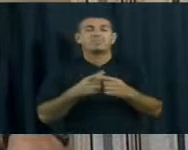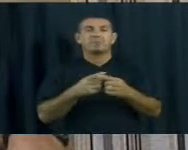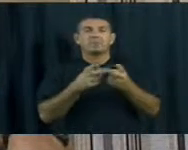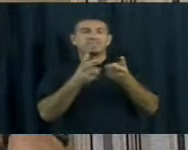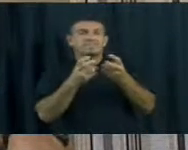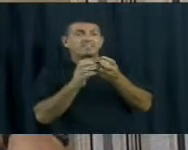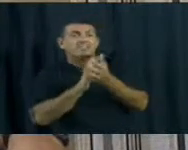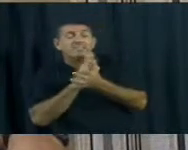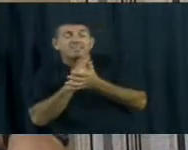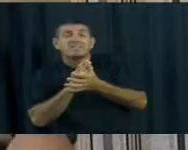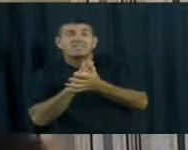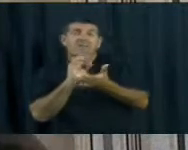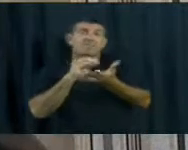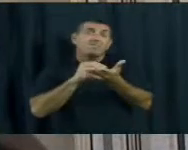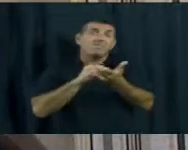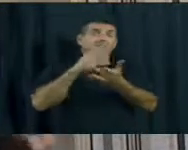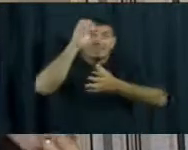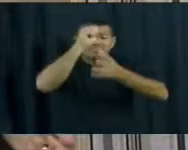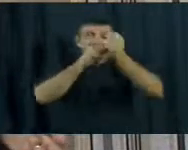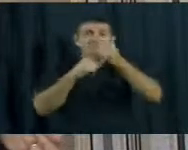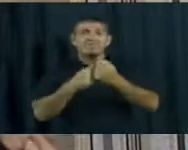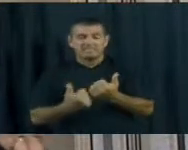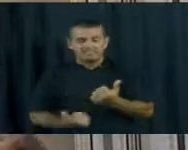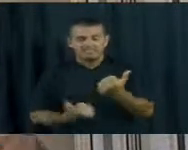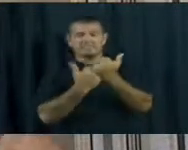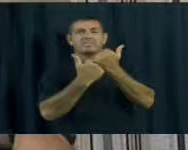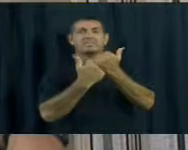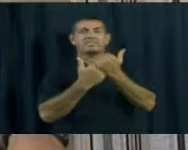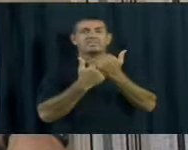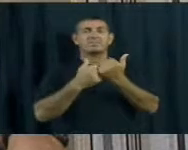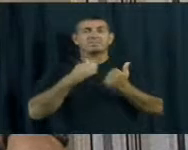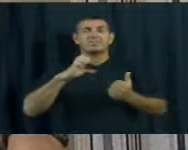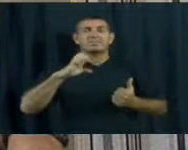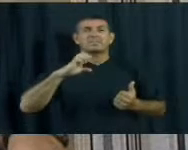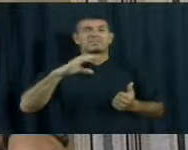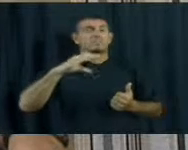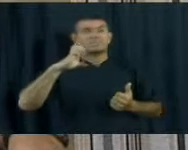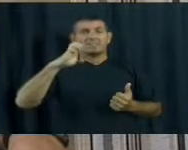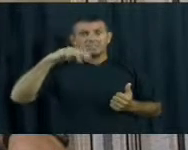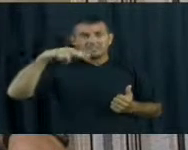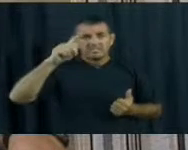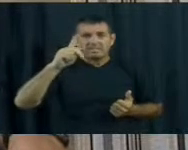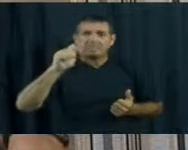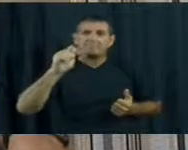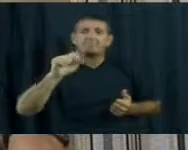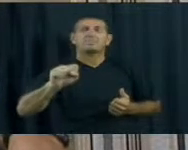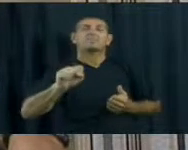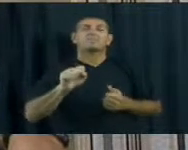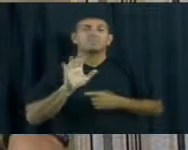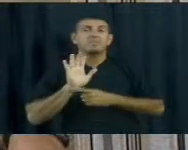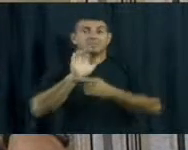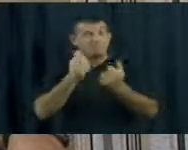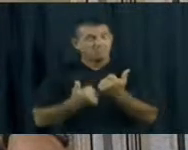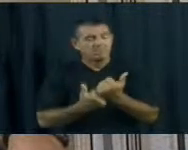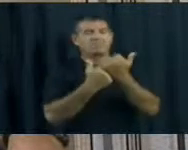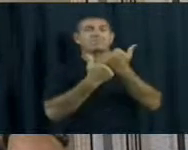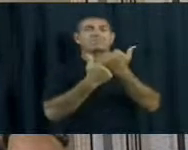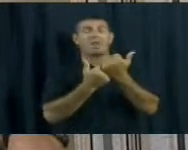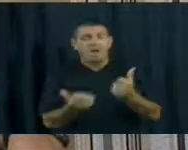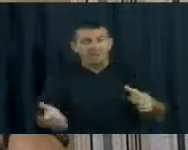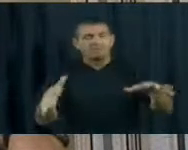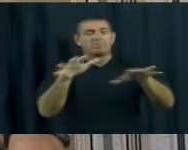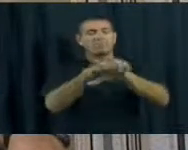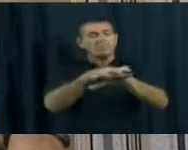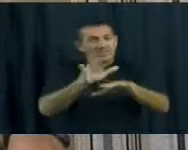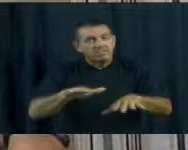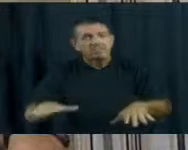um TDAH. Então, o SENAPs veio para isso. É multidisciplinar, para que essa criança ela seja incluída